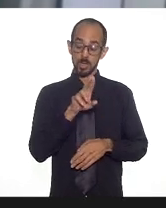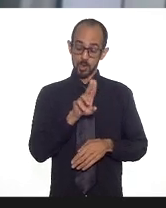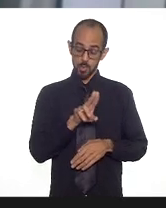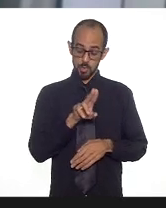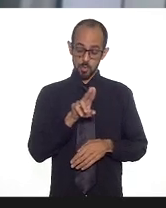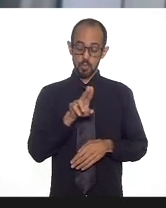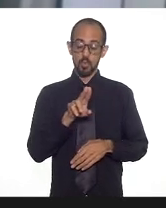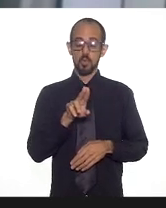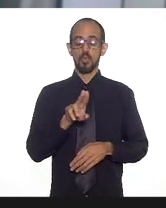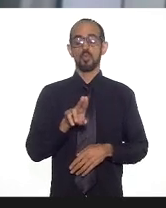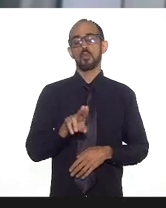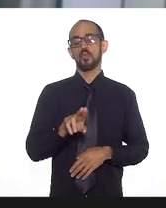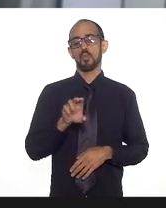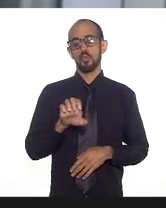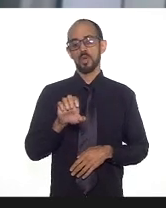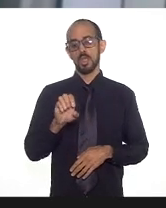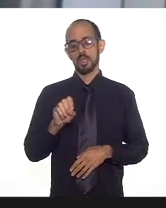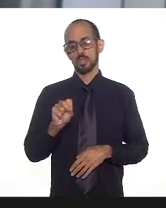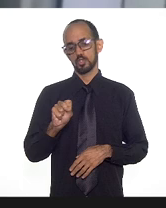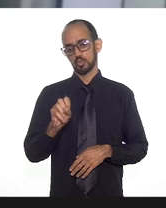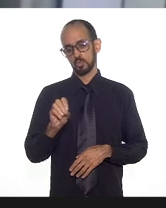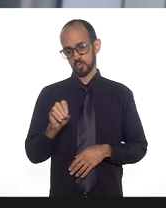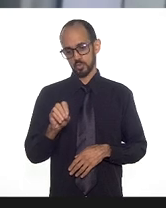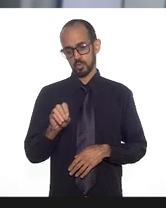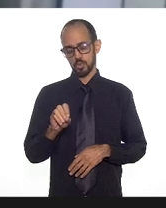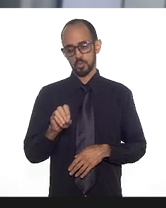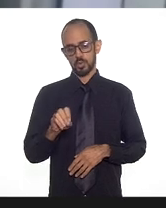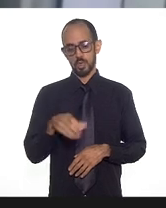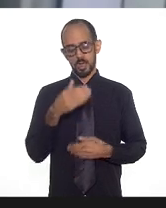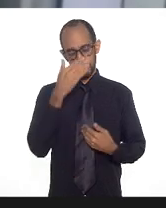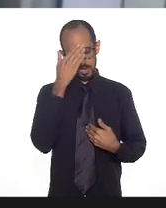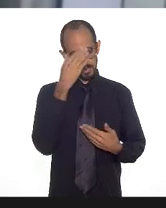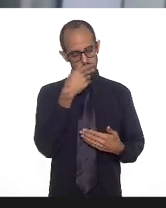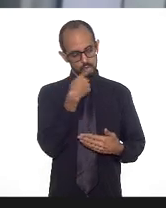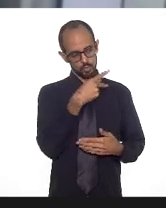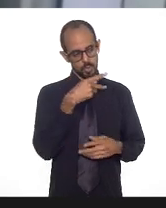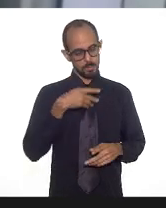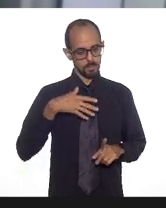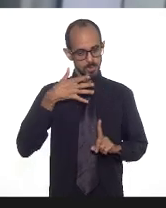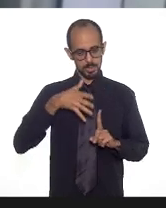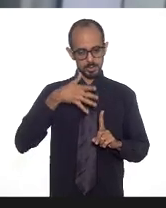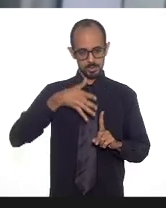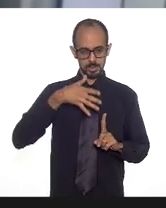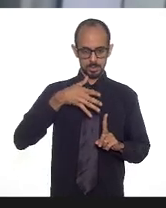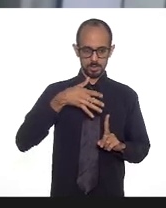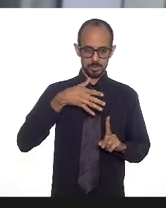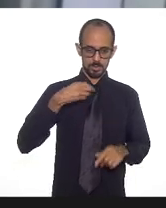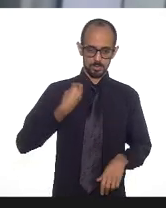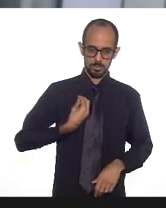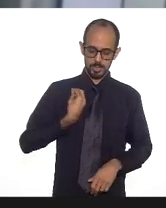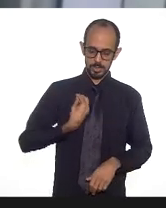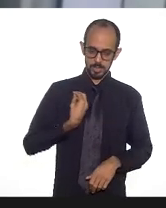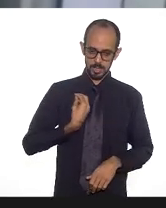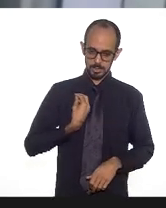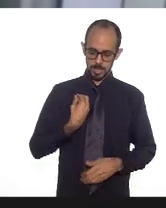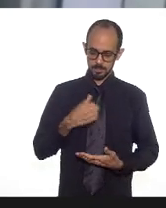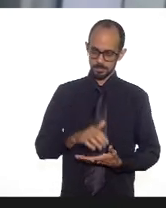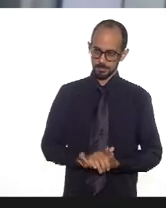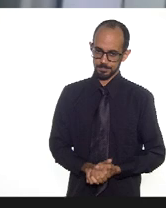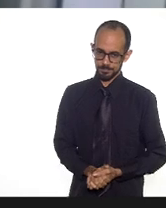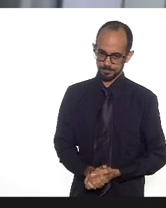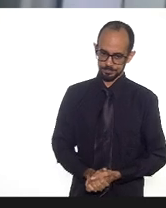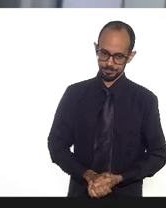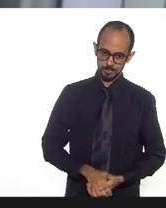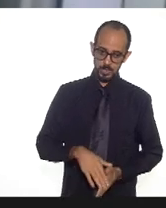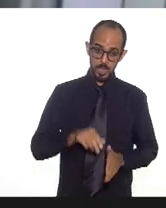foi para a reitoria de graduação há muito tempo da UESO também. Agradeço a sua presença e passo a palavra para a professora Vânia Lúcia de Paula.